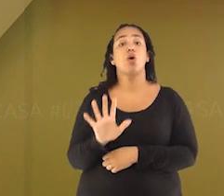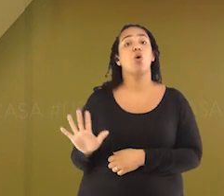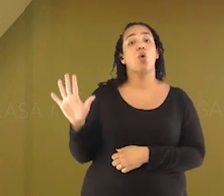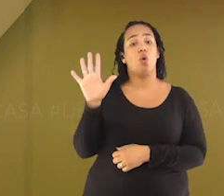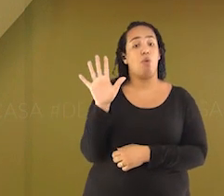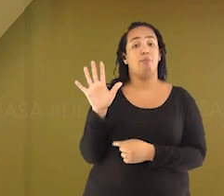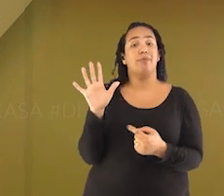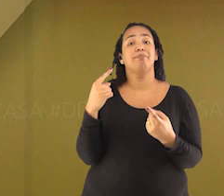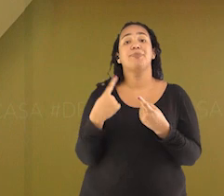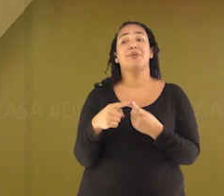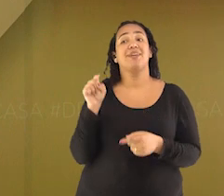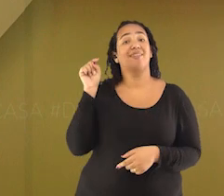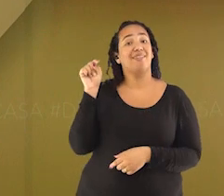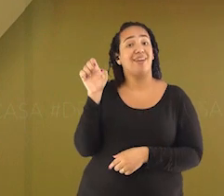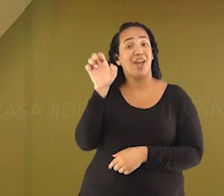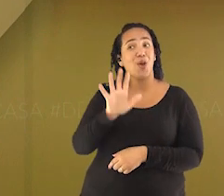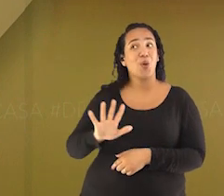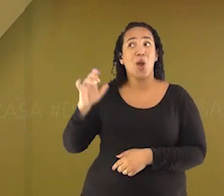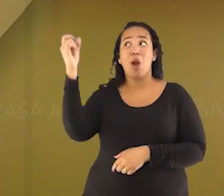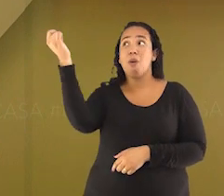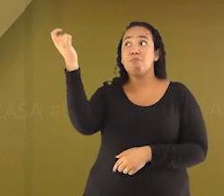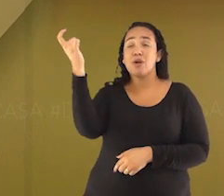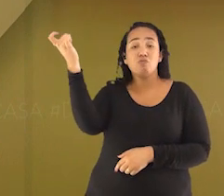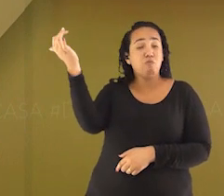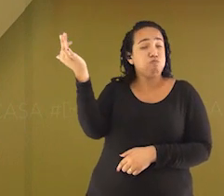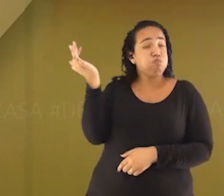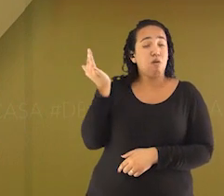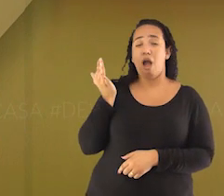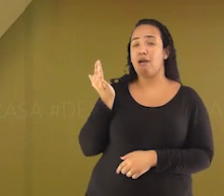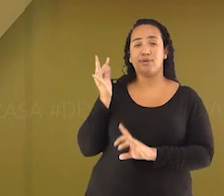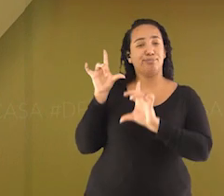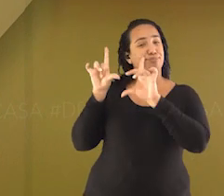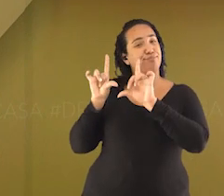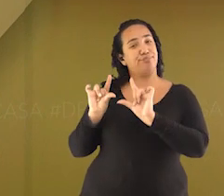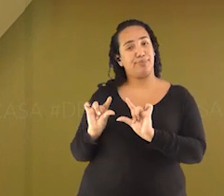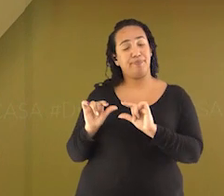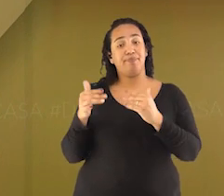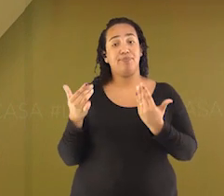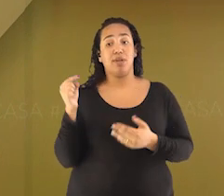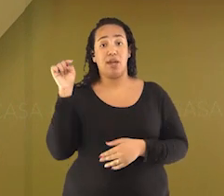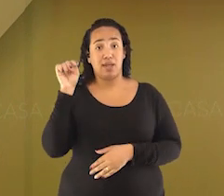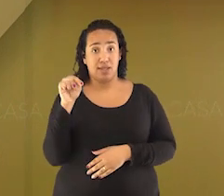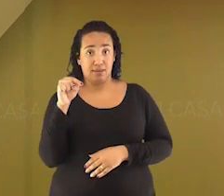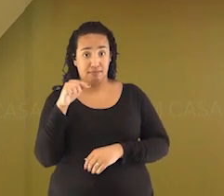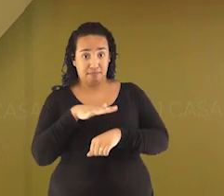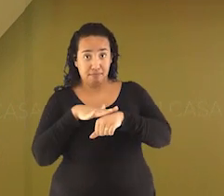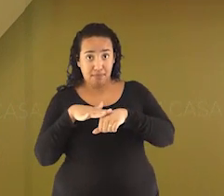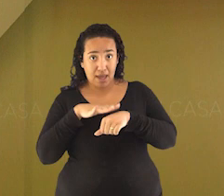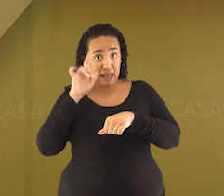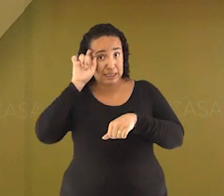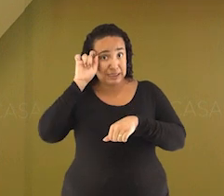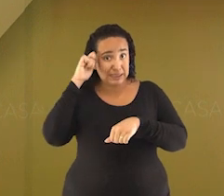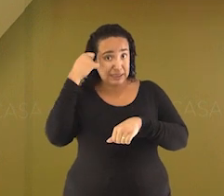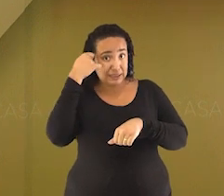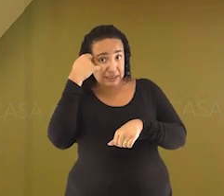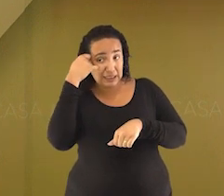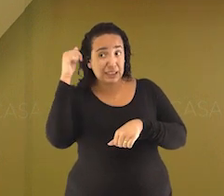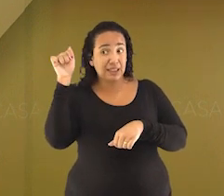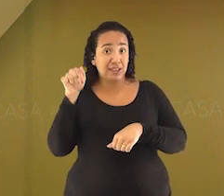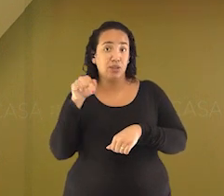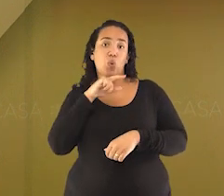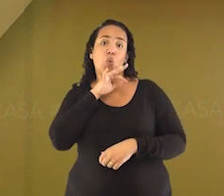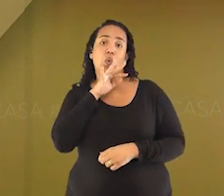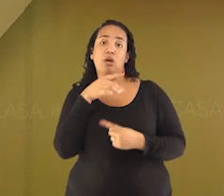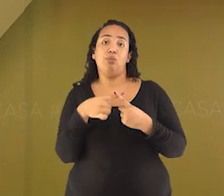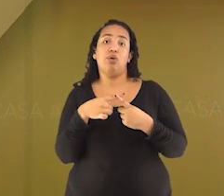Porque a incidência solar lá é muito menor que na África, por exemplo. Lá, a pele negra poderia ser uma desvantagem. Por quê? Porque ela reduz